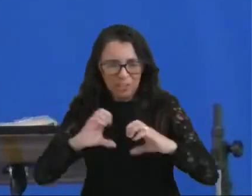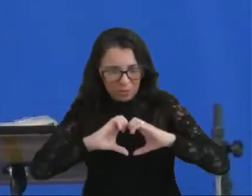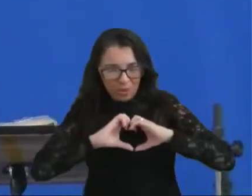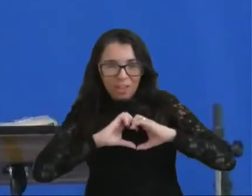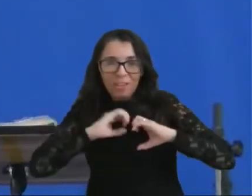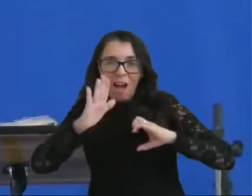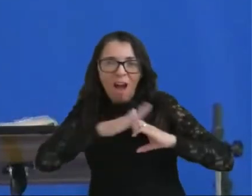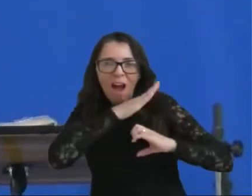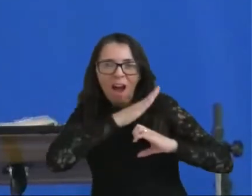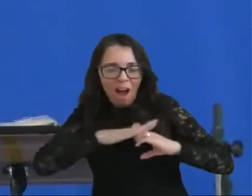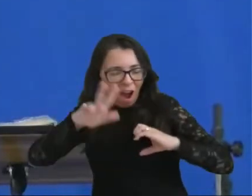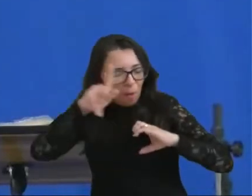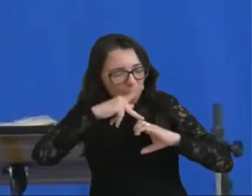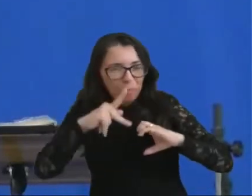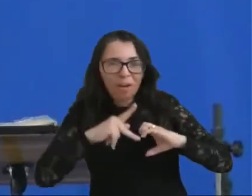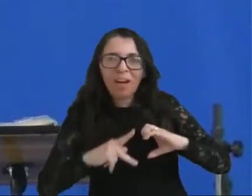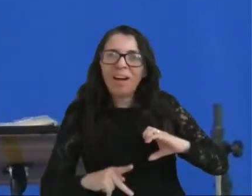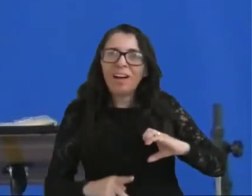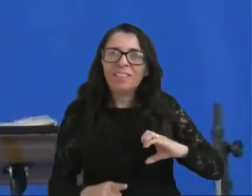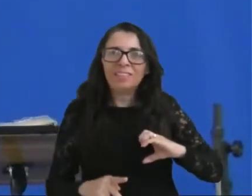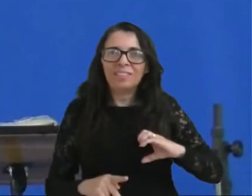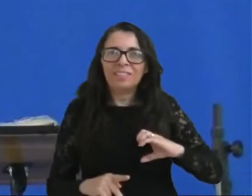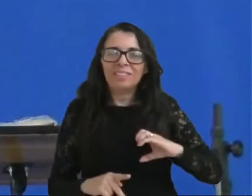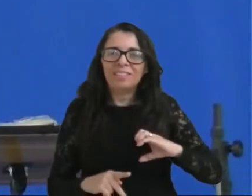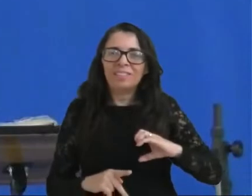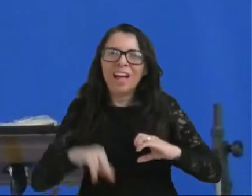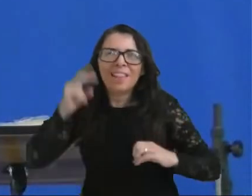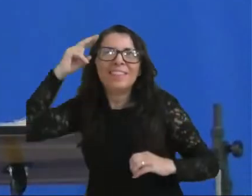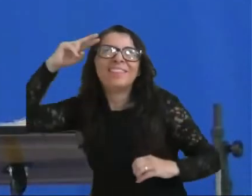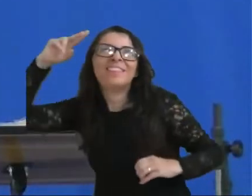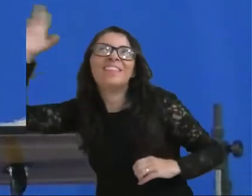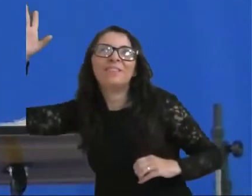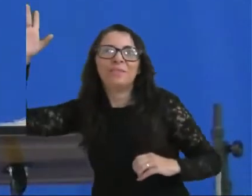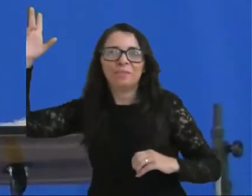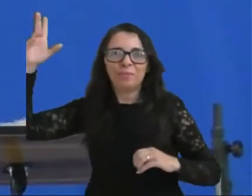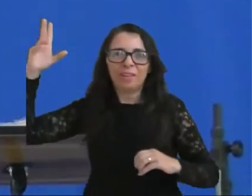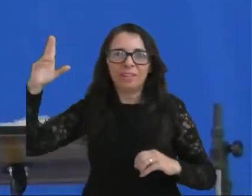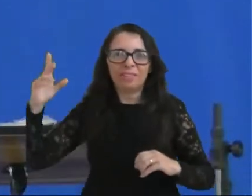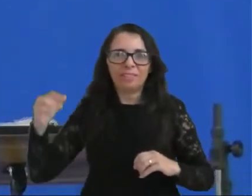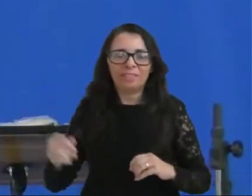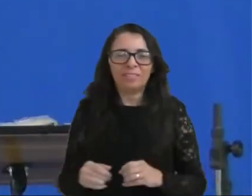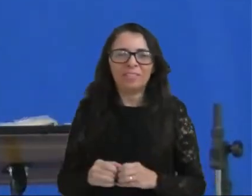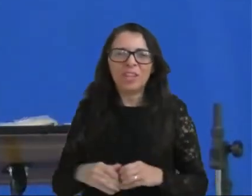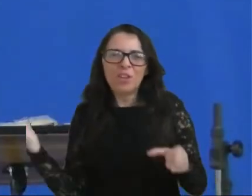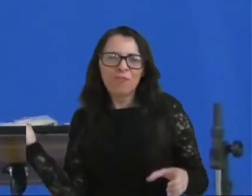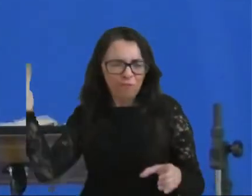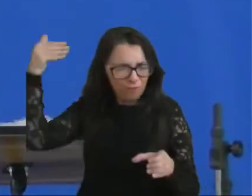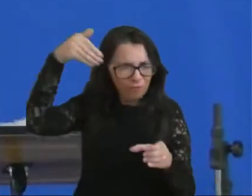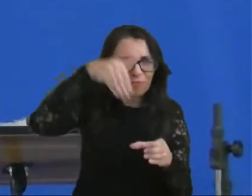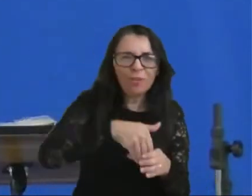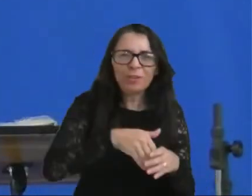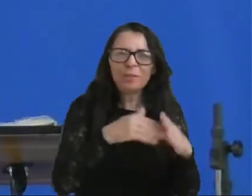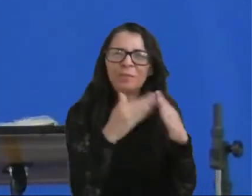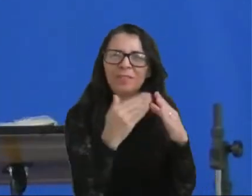Se você já perdeu o primeiro encanto, se você tem vivido dias, esse